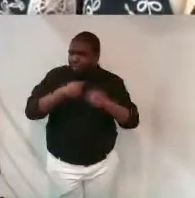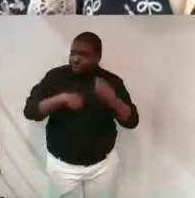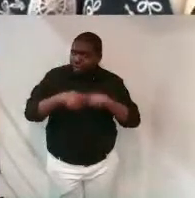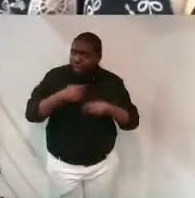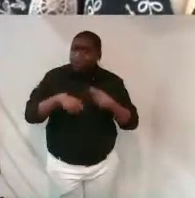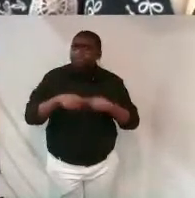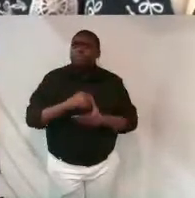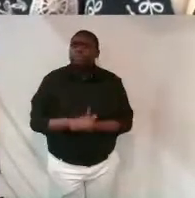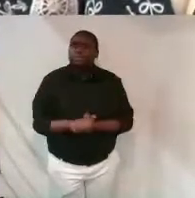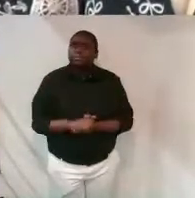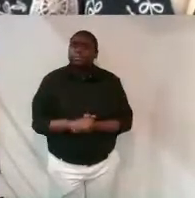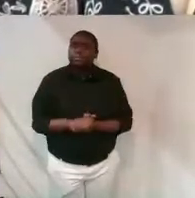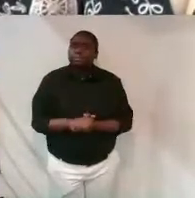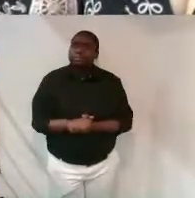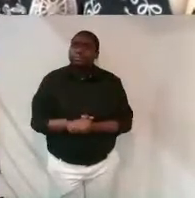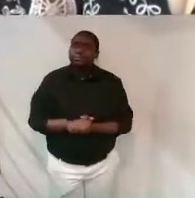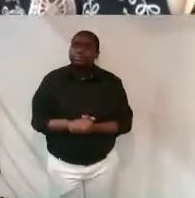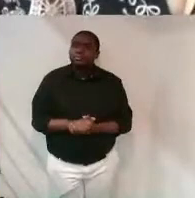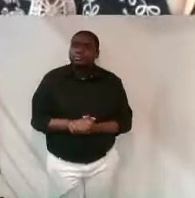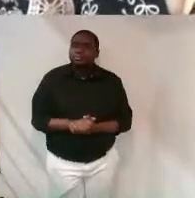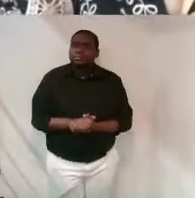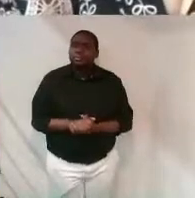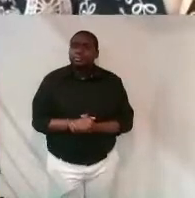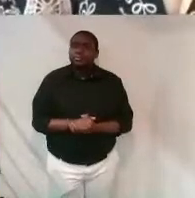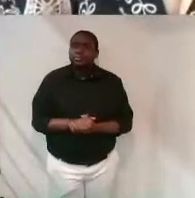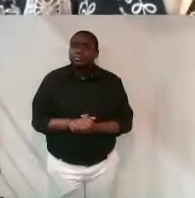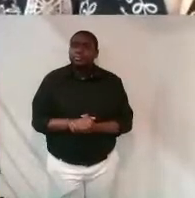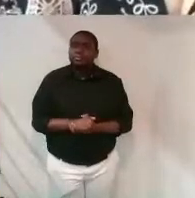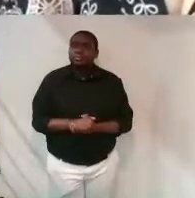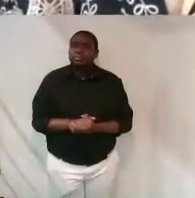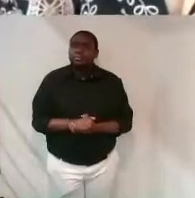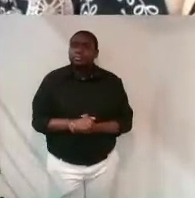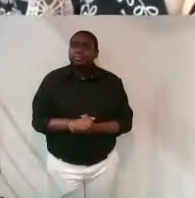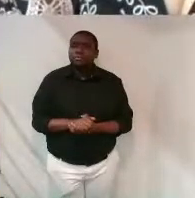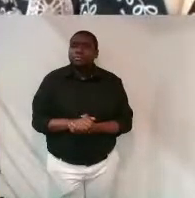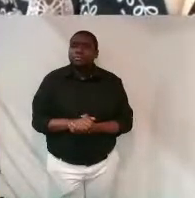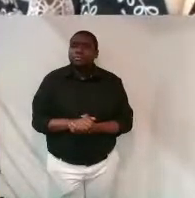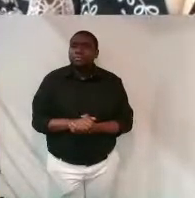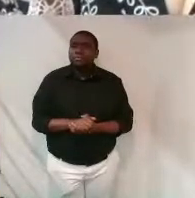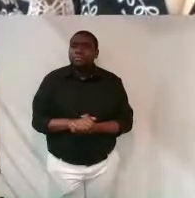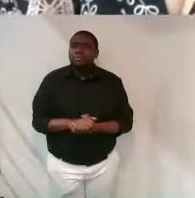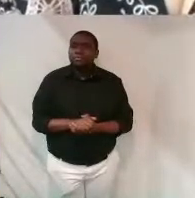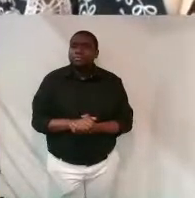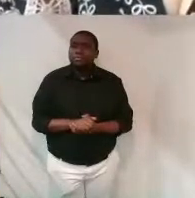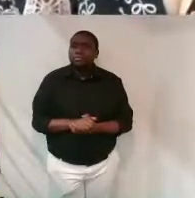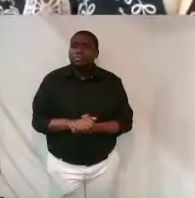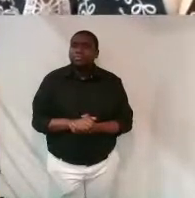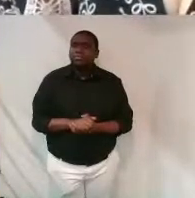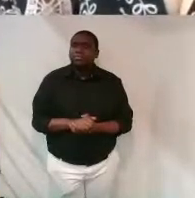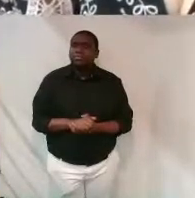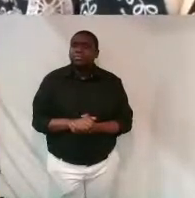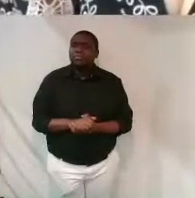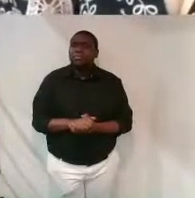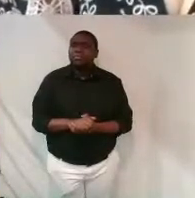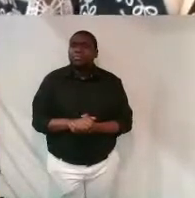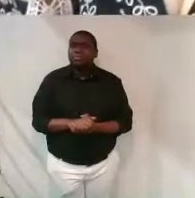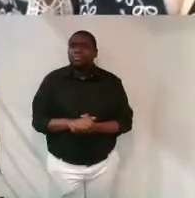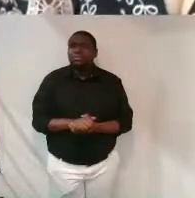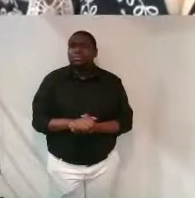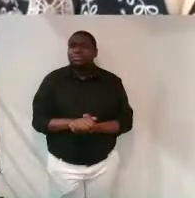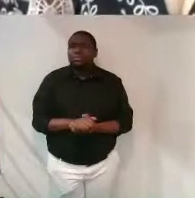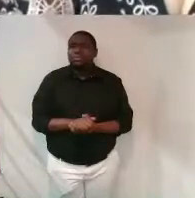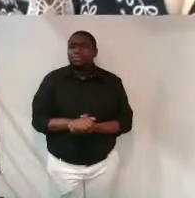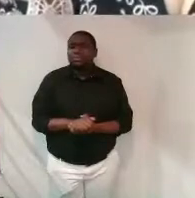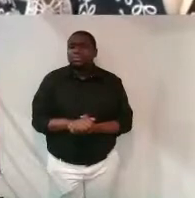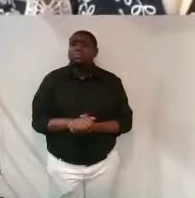inclusive com base nesse dispositivo. Resumindo, nós temos, portanto, que a regulação, enquanto sendo um dos pilares da Política